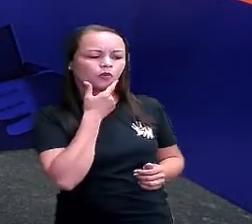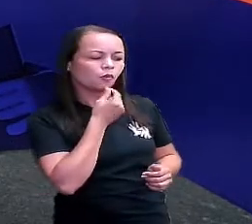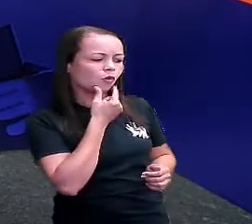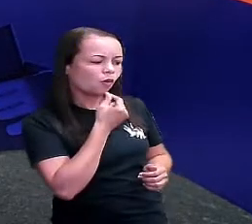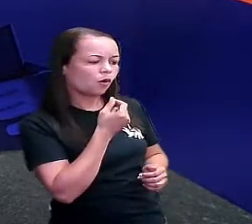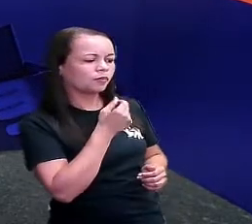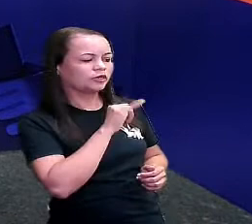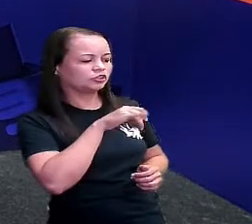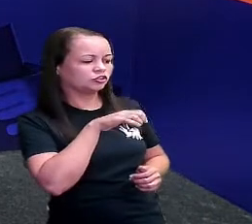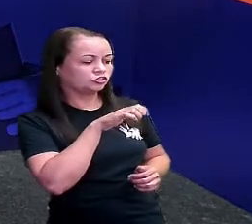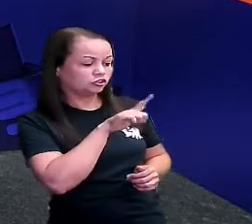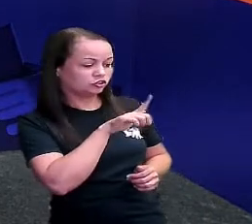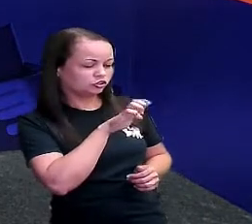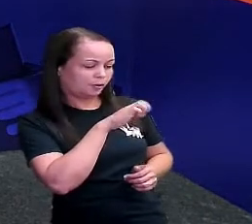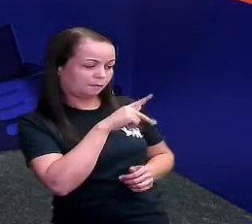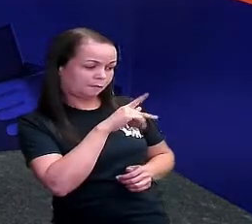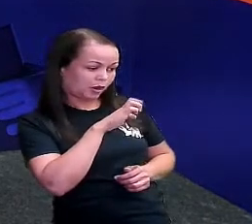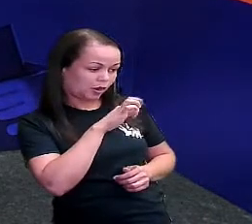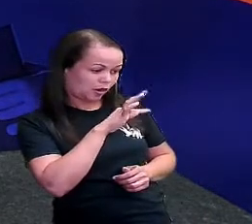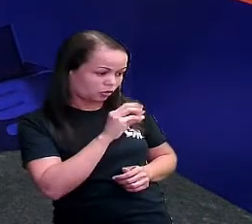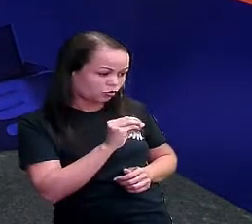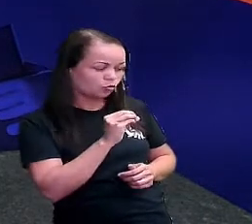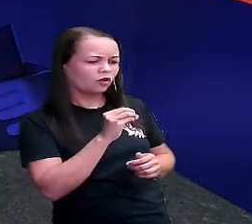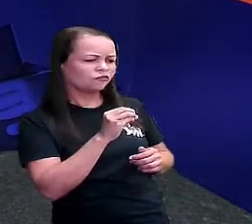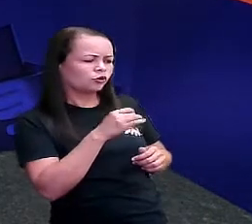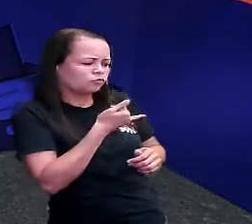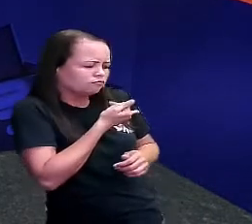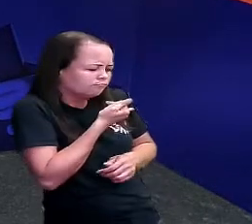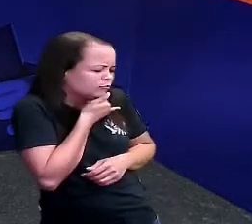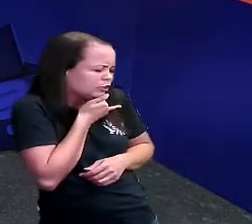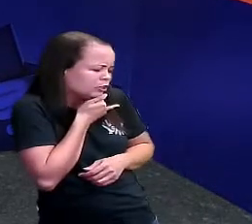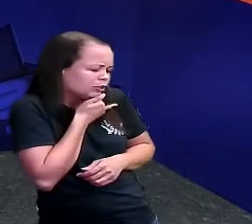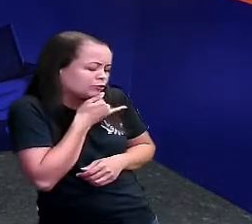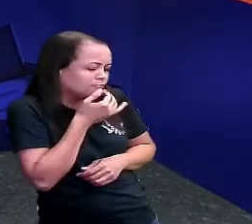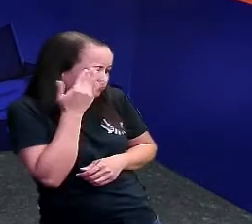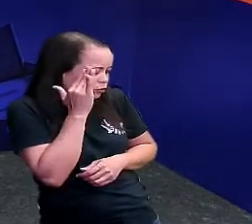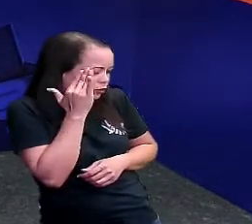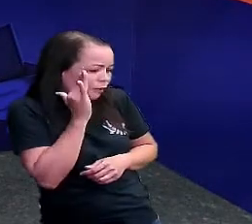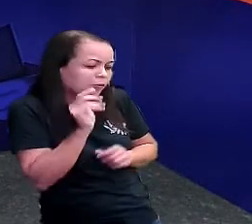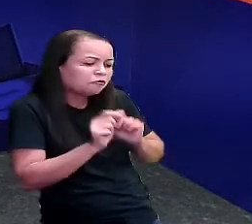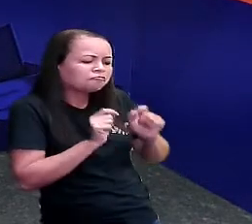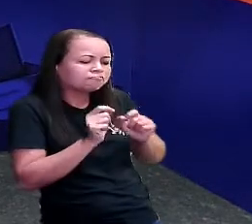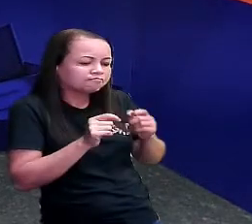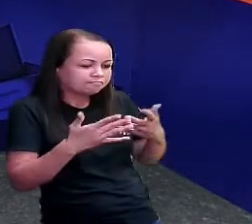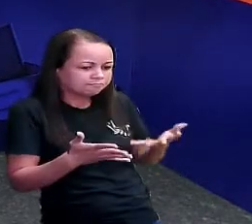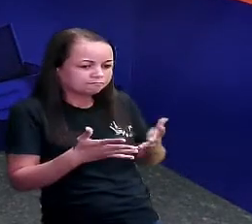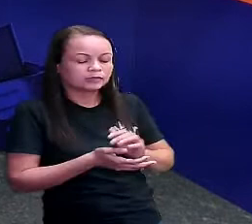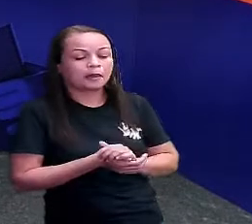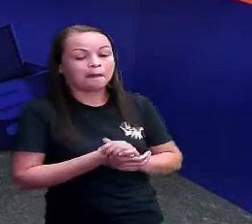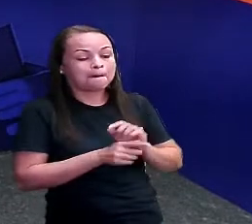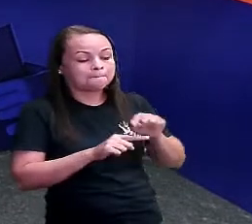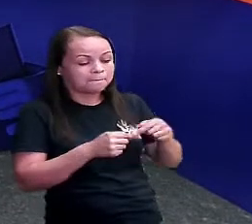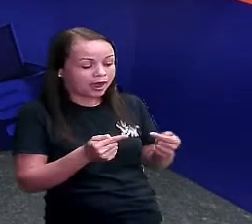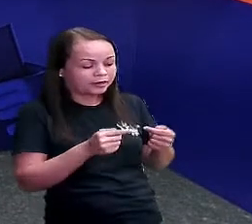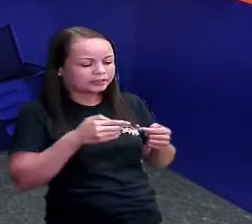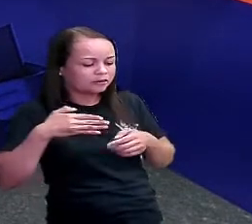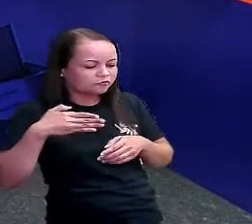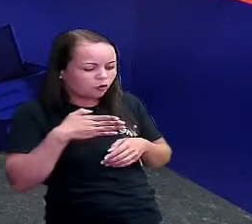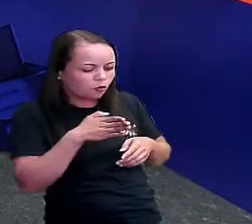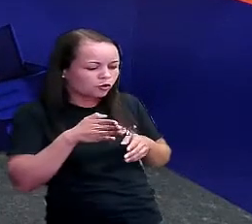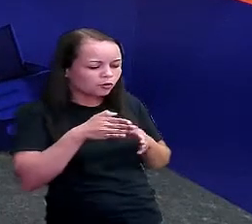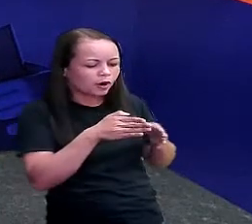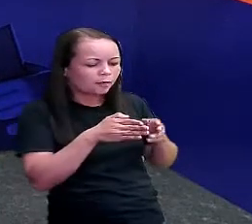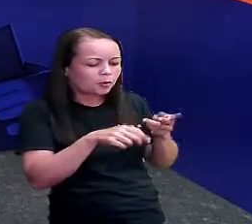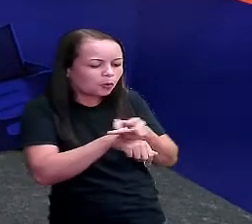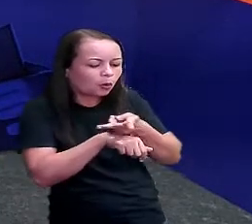tão triste, que não sabia mais o que fazer. Mas ele foi atrás do seu filho. Foi procurar Pinóquio por aí, pois